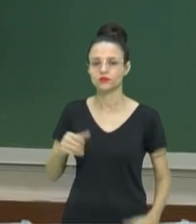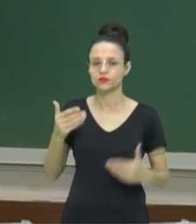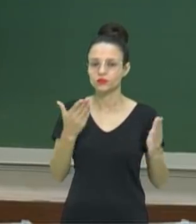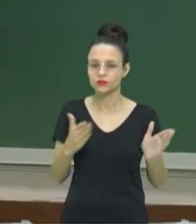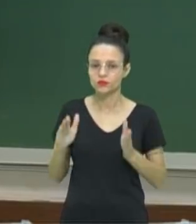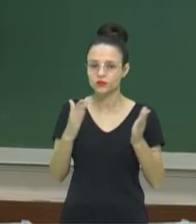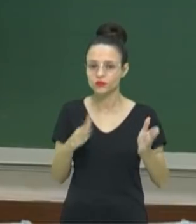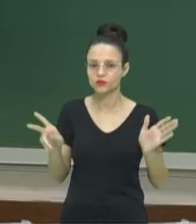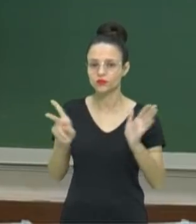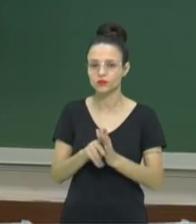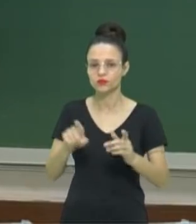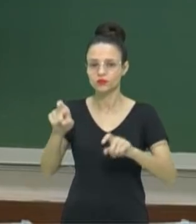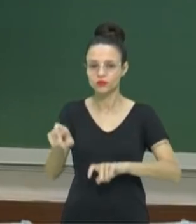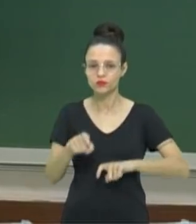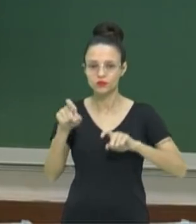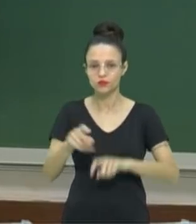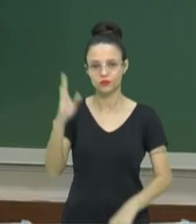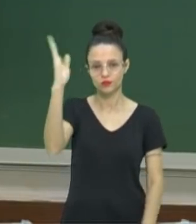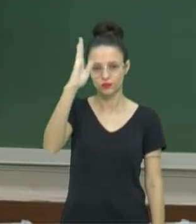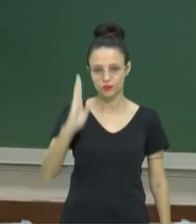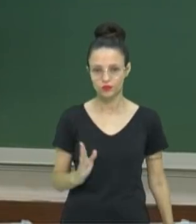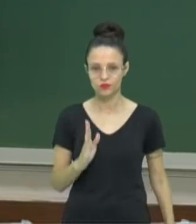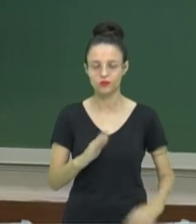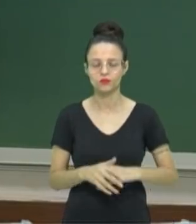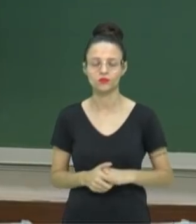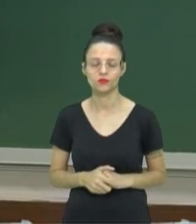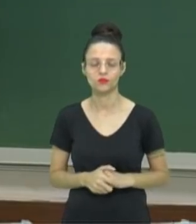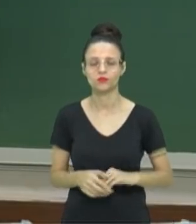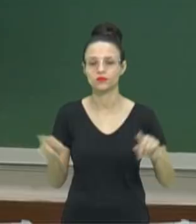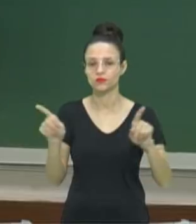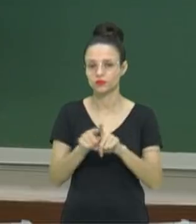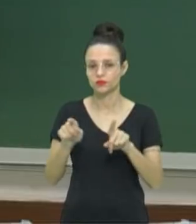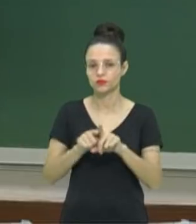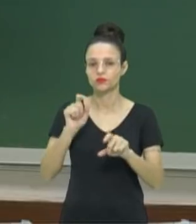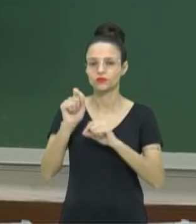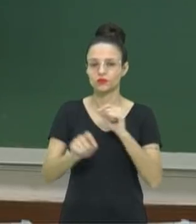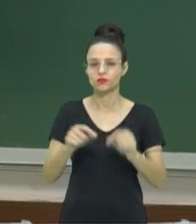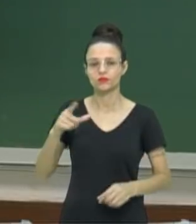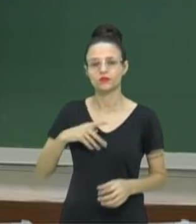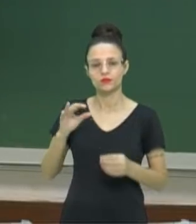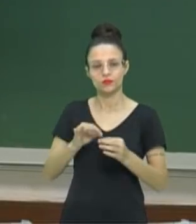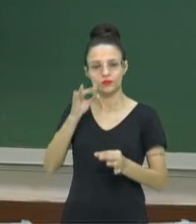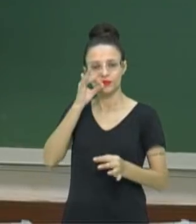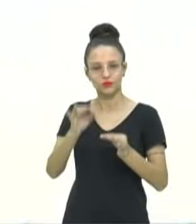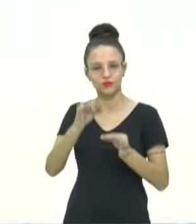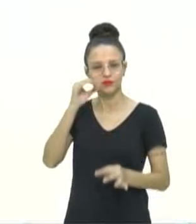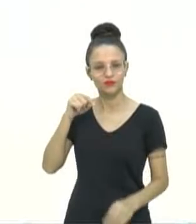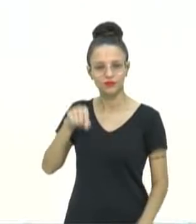ali agrícola do Brasil, certo? Além disso, a produção de uva responde a